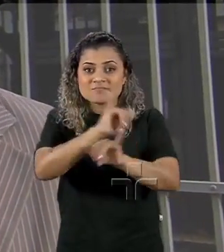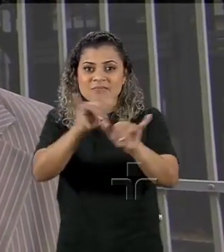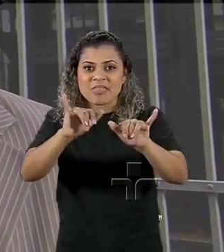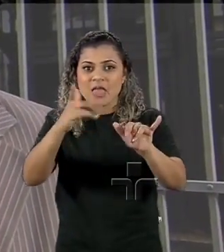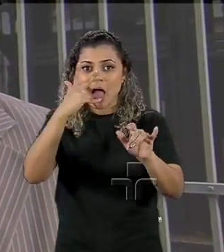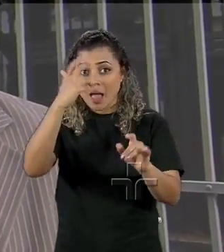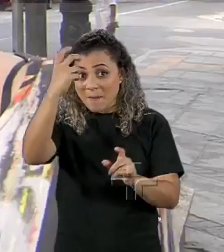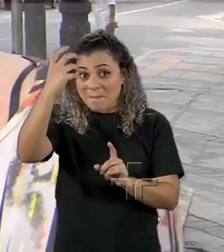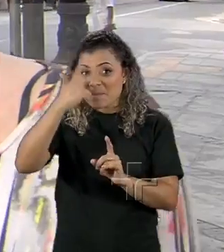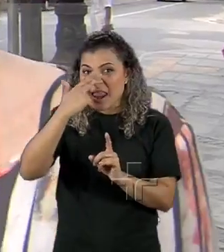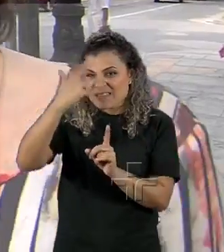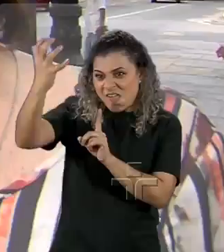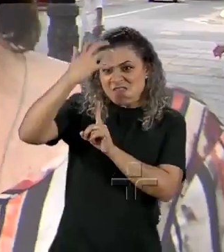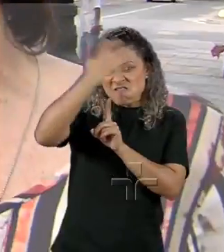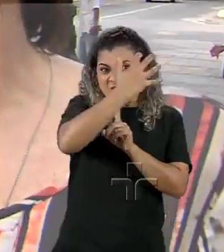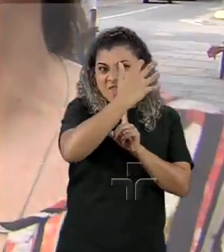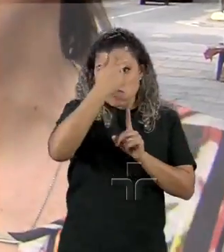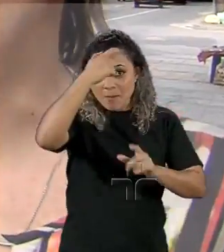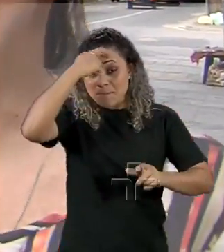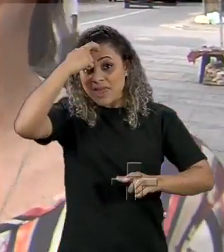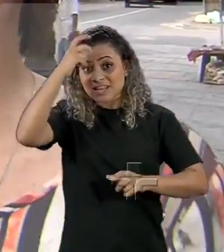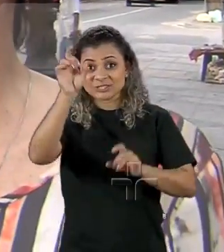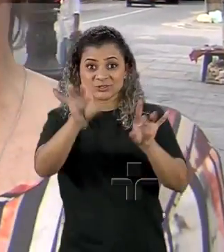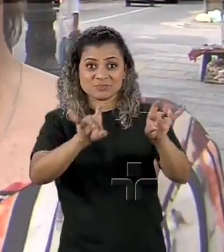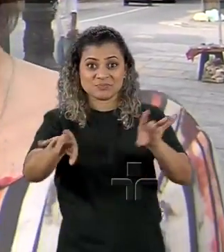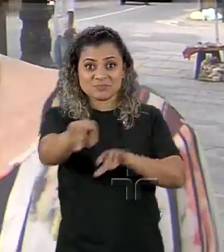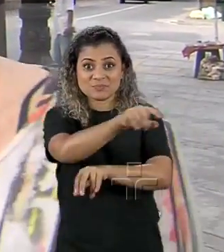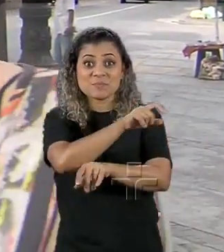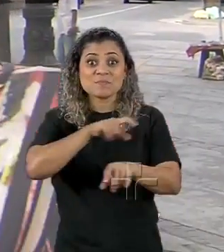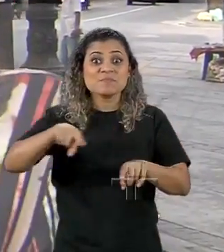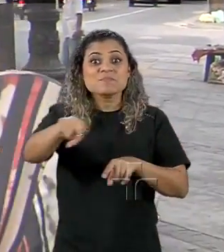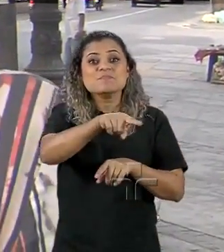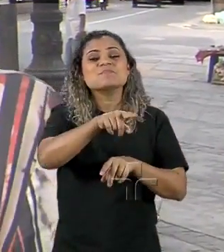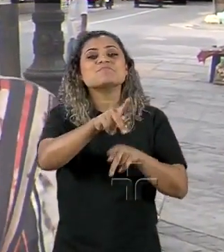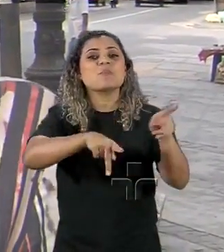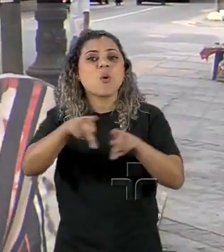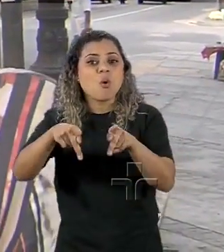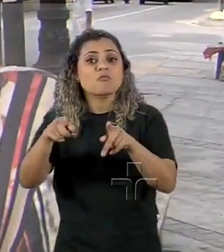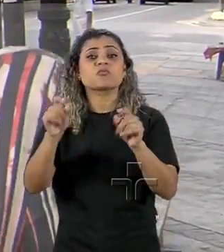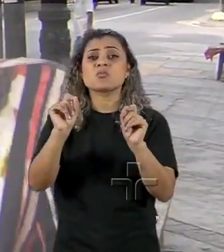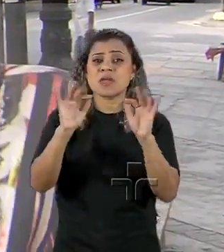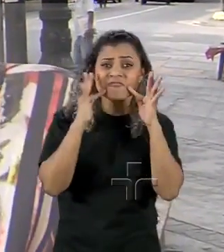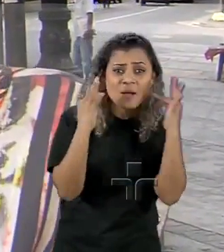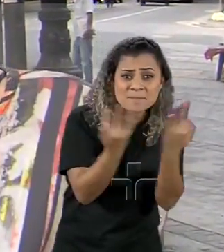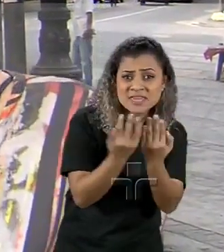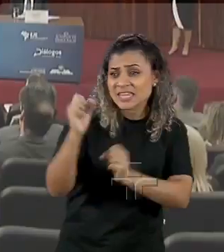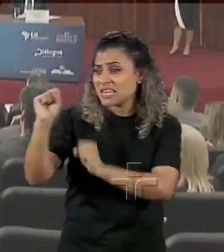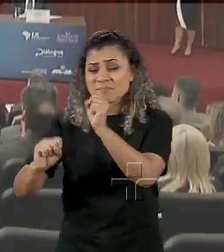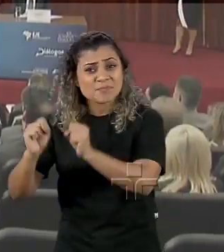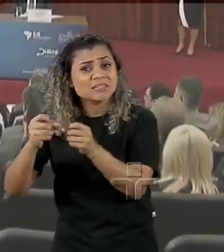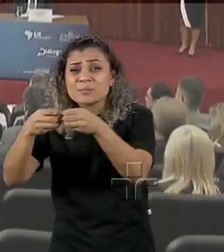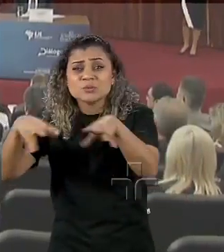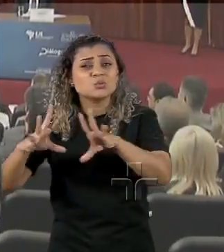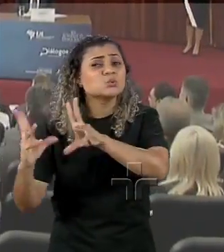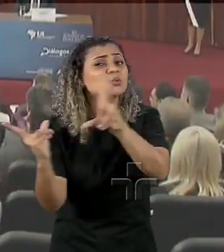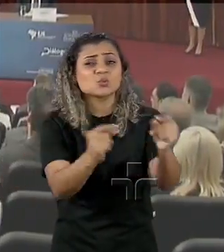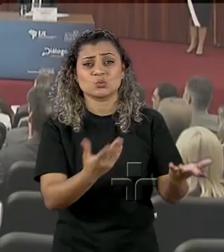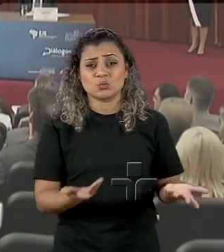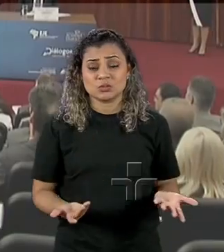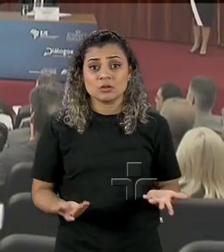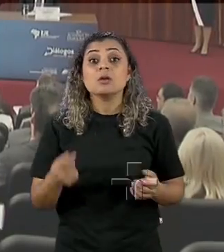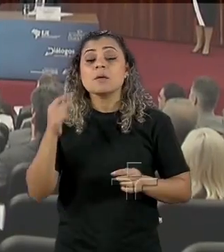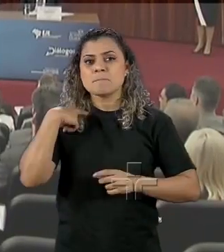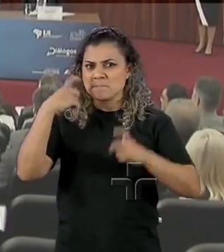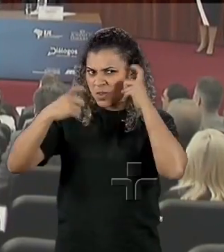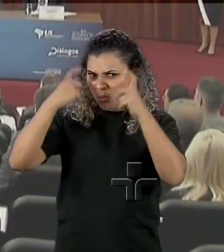das pessoas. É um negócio muito perigoso, fake news. Para pessoas, para famílias, para empresas. Preocupado com o uso